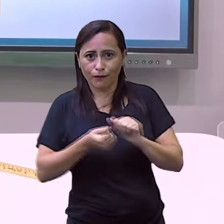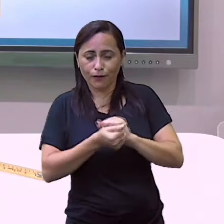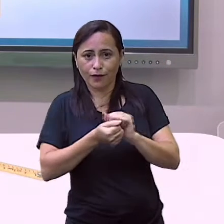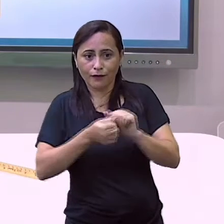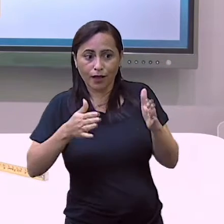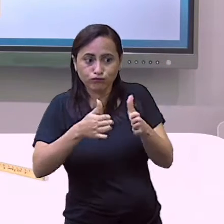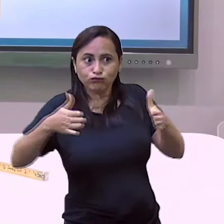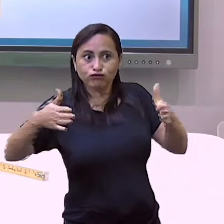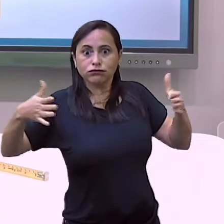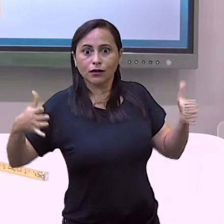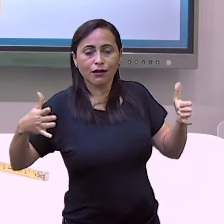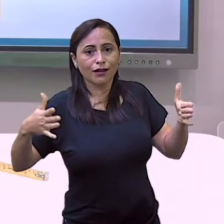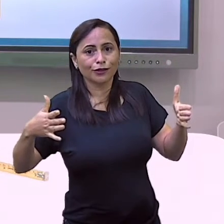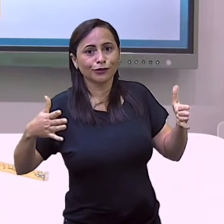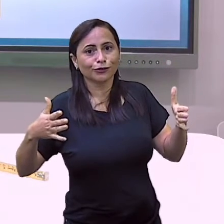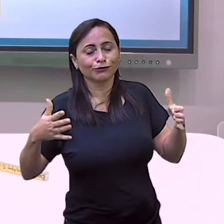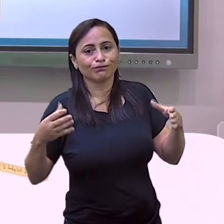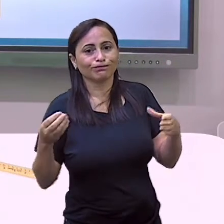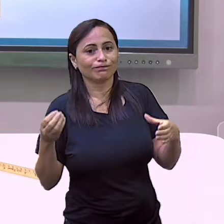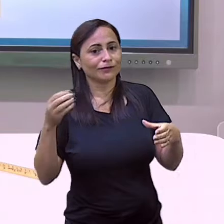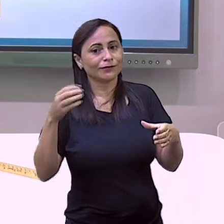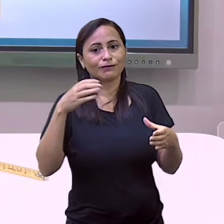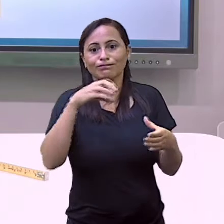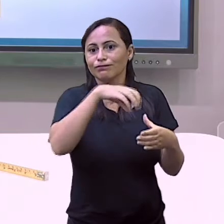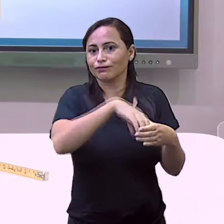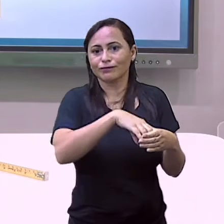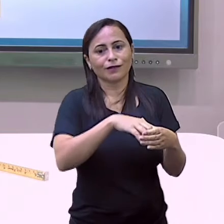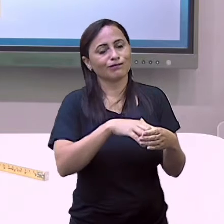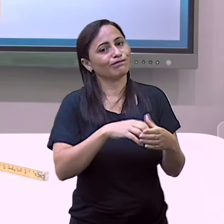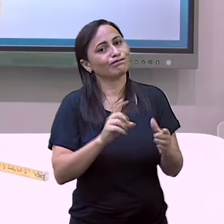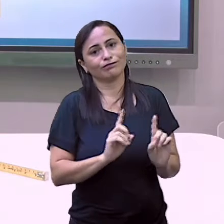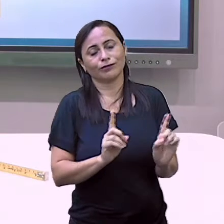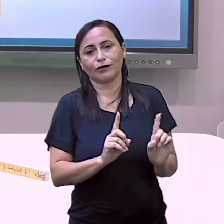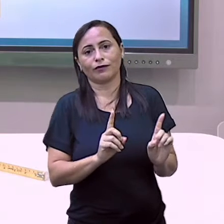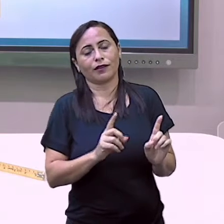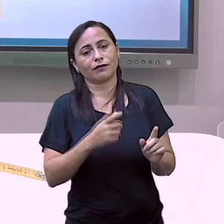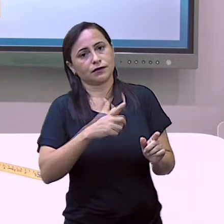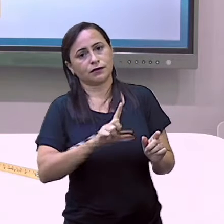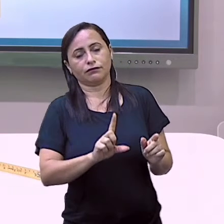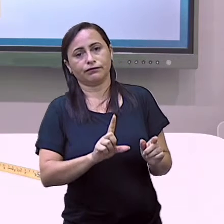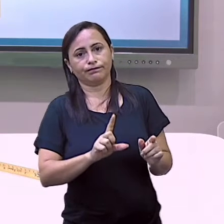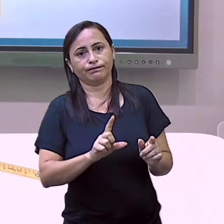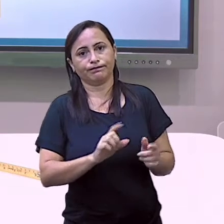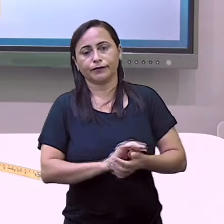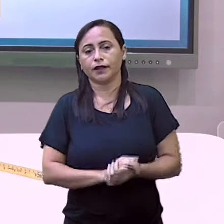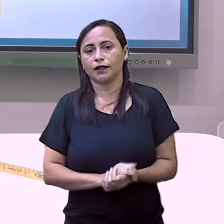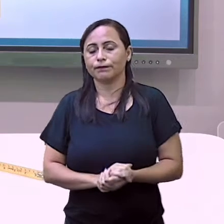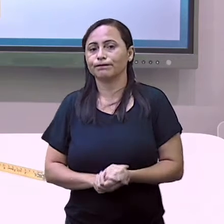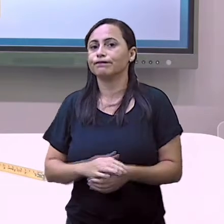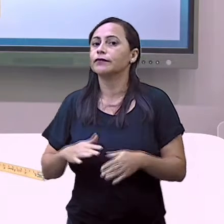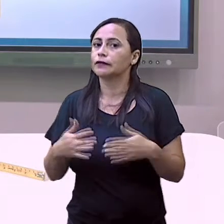você não vai poder utilizar o seu ambiente, não é mesmo? Então, este é um